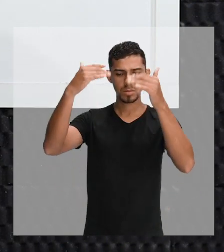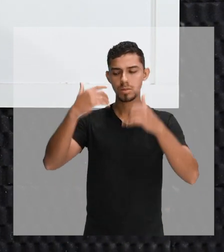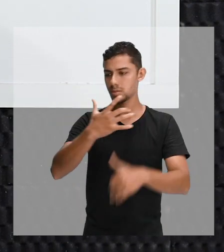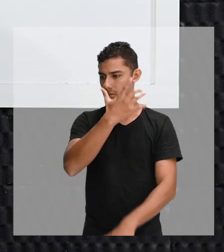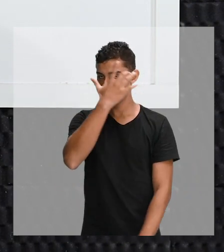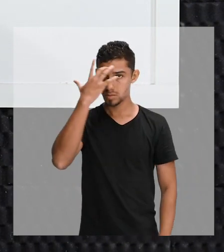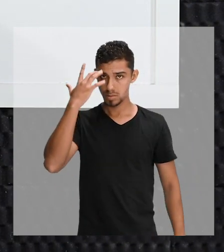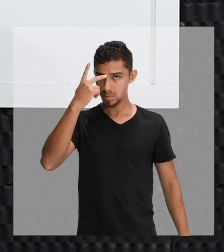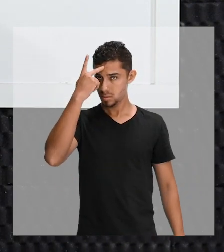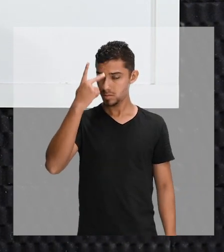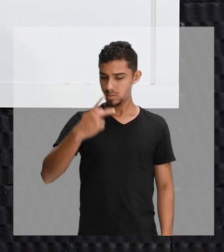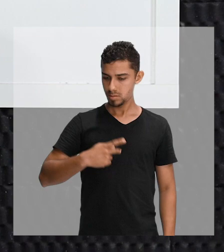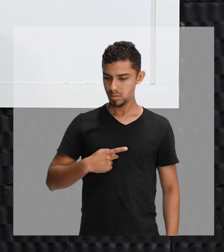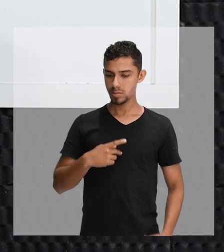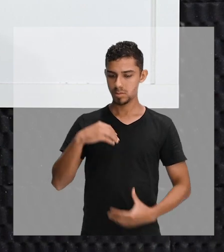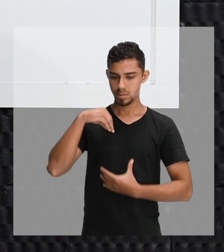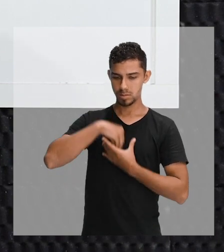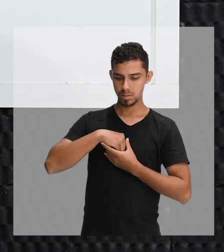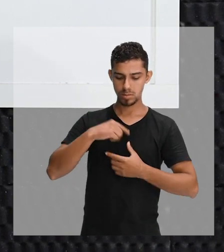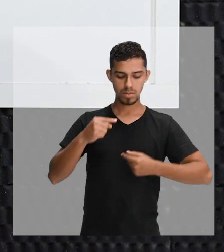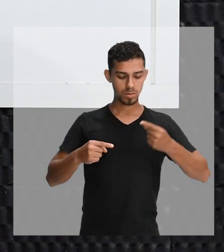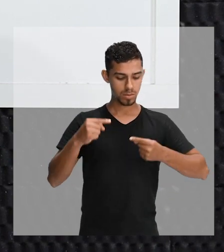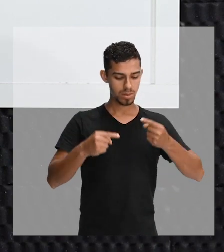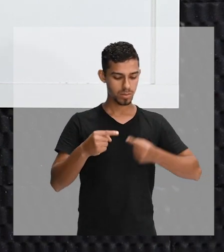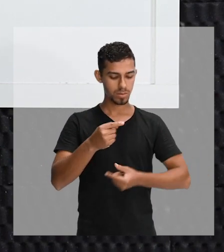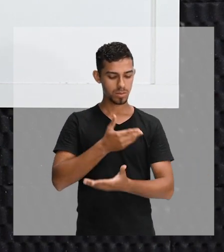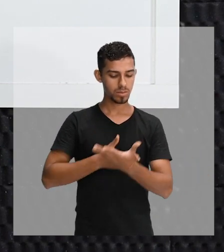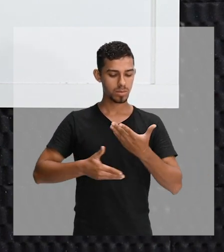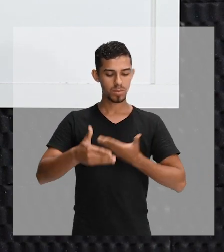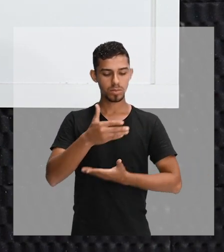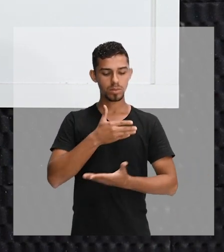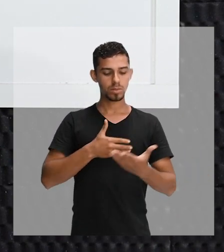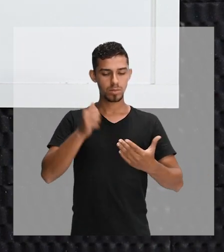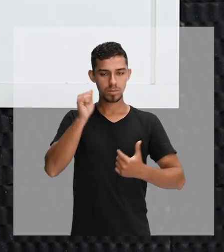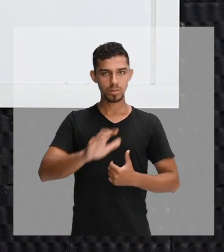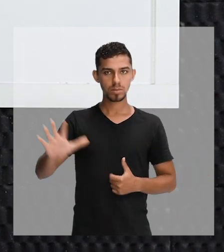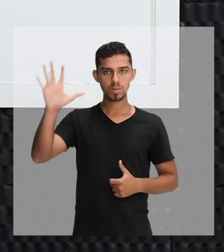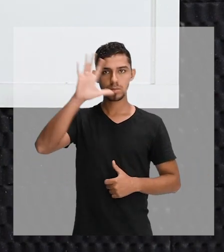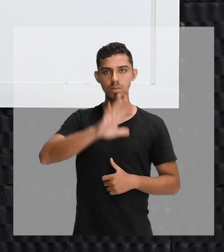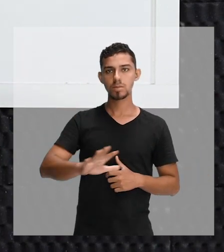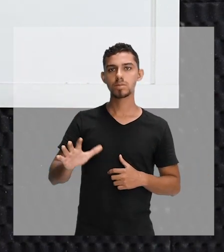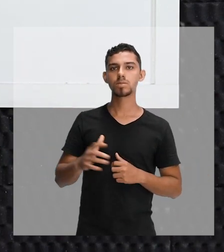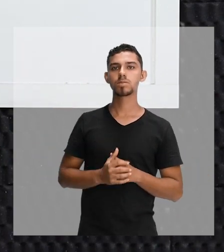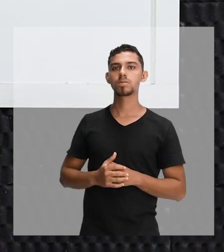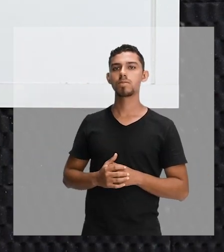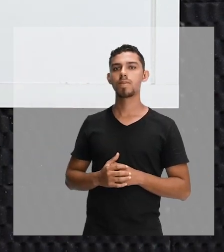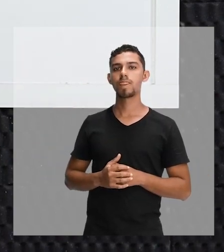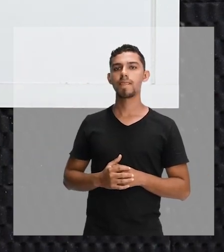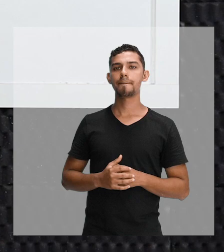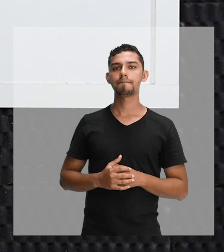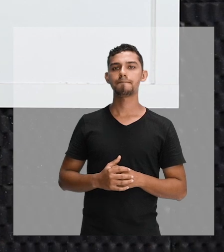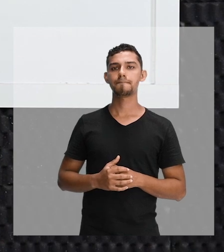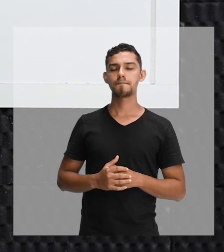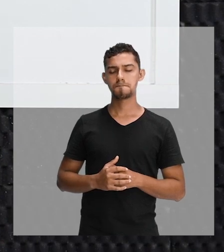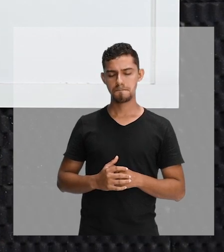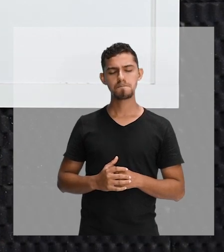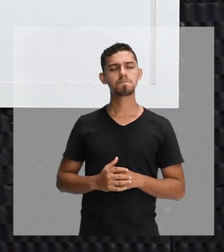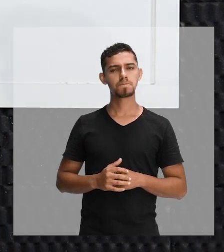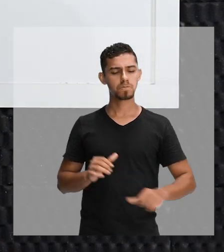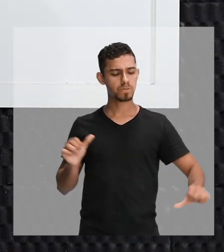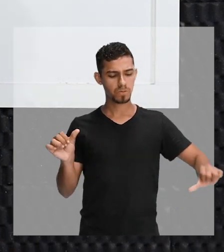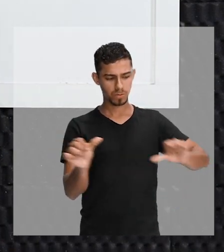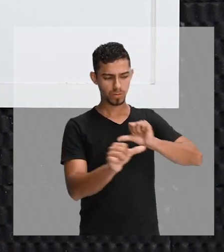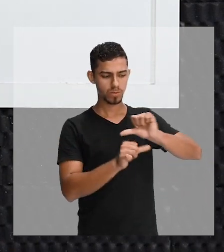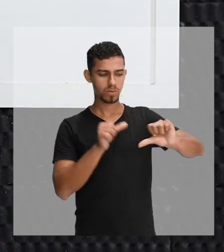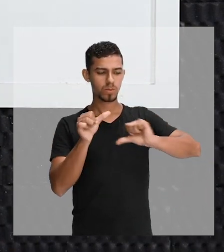enquanto procedimento político coletivo em geral. Correto? Então nós vamos mudar uma chave. Se